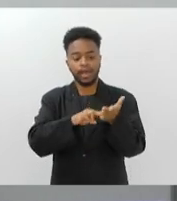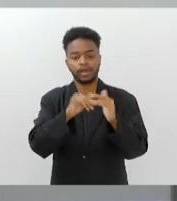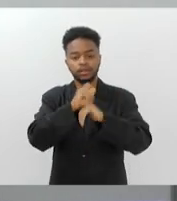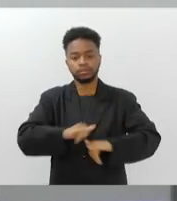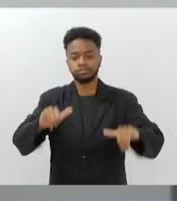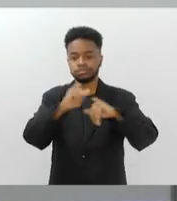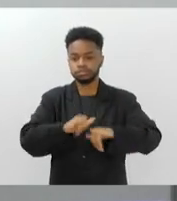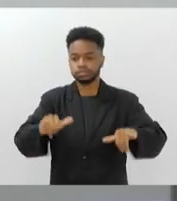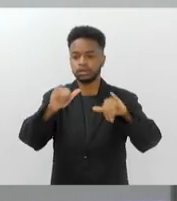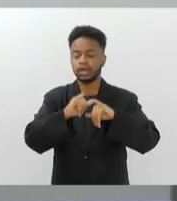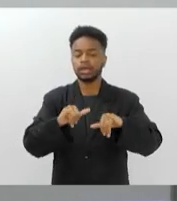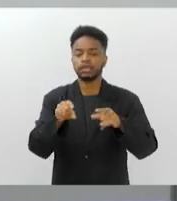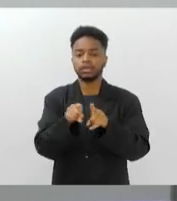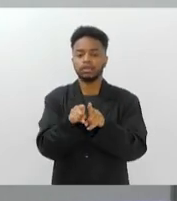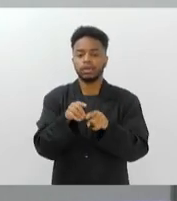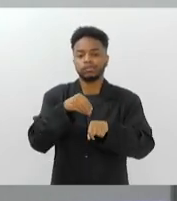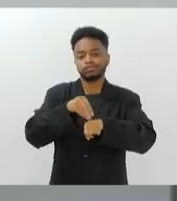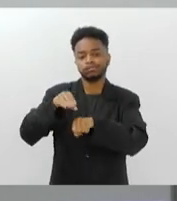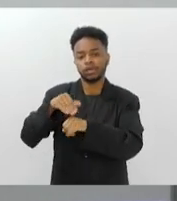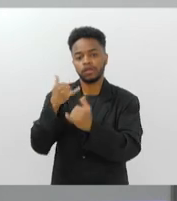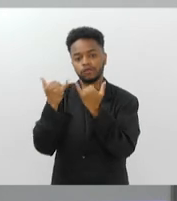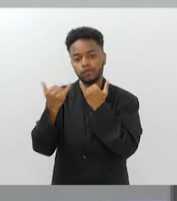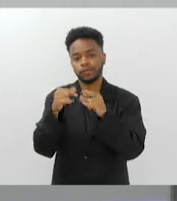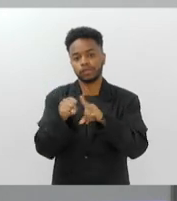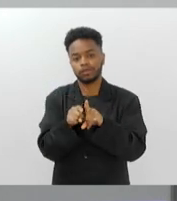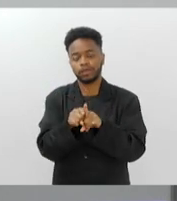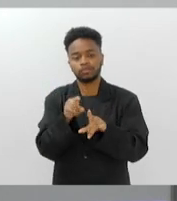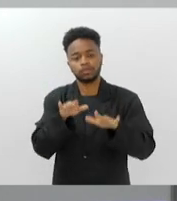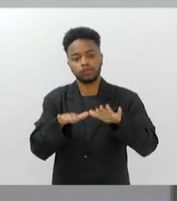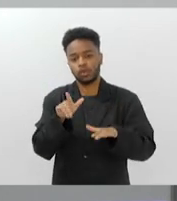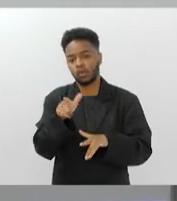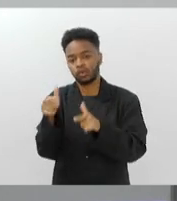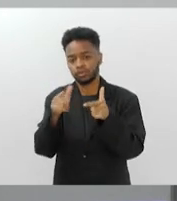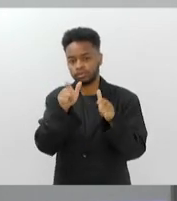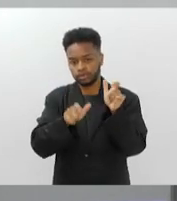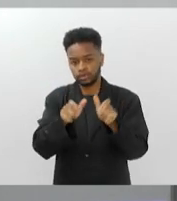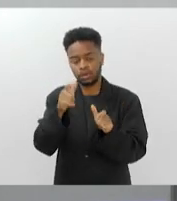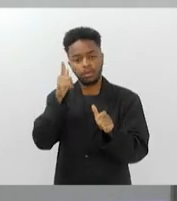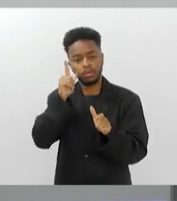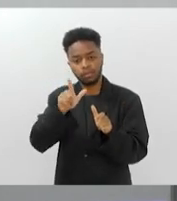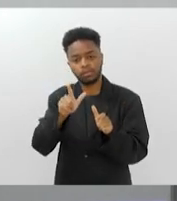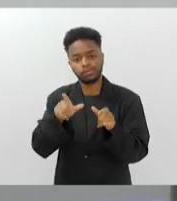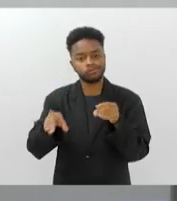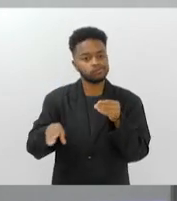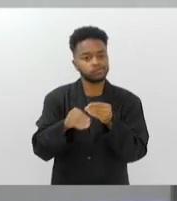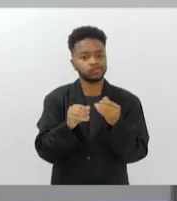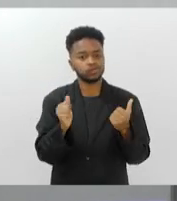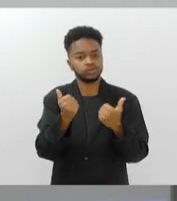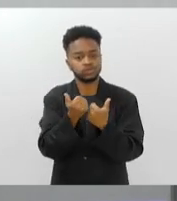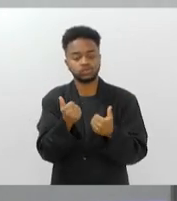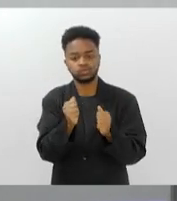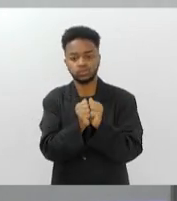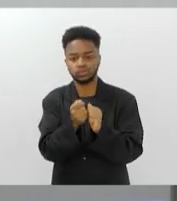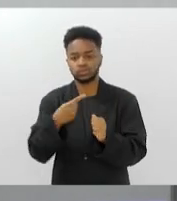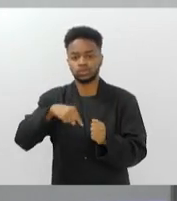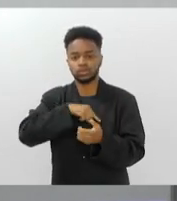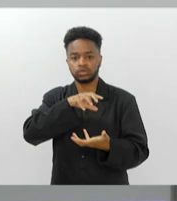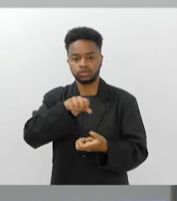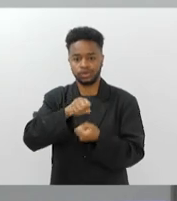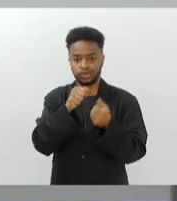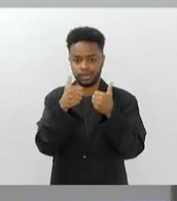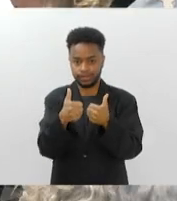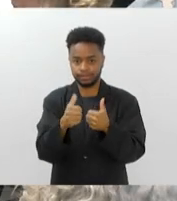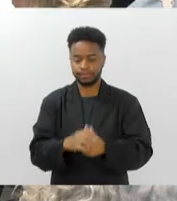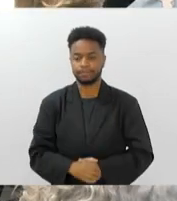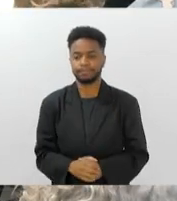essa essas informações e possíveis colaboradores e pessoas que possam agregar aí para nossa sustentabilidade tá bom